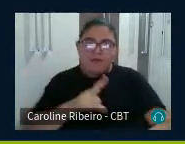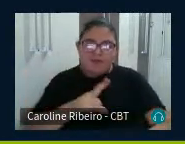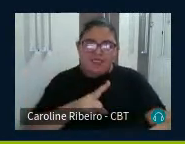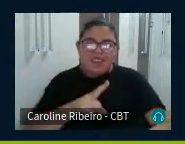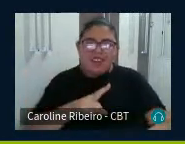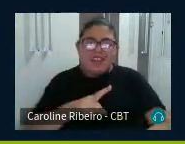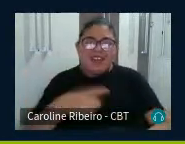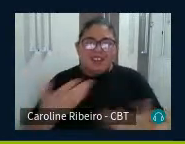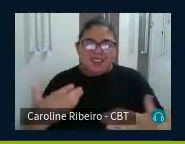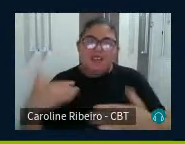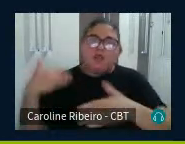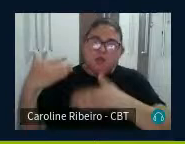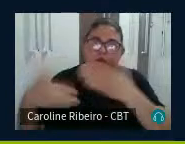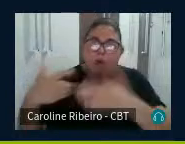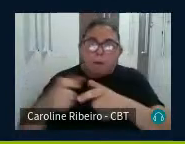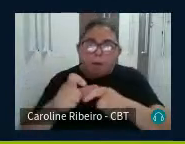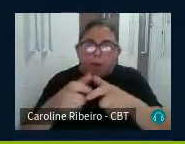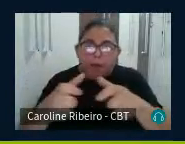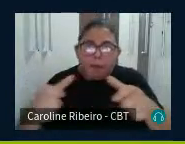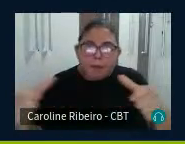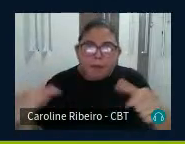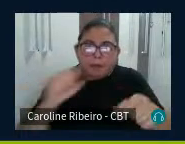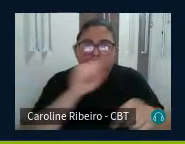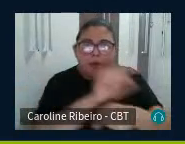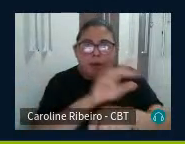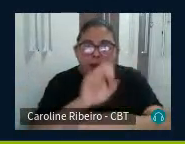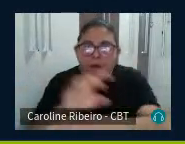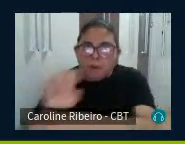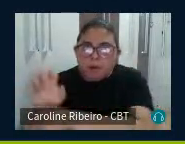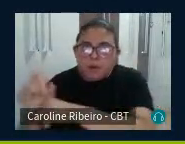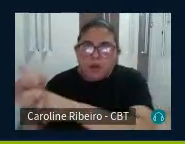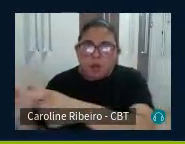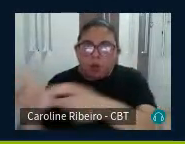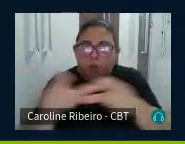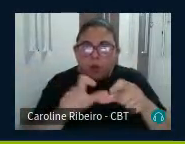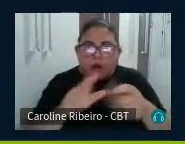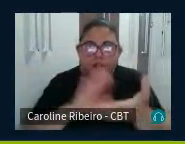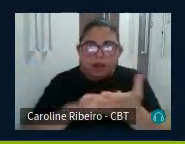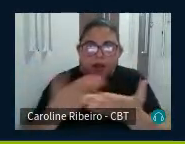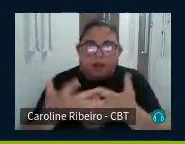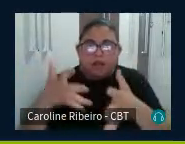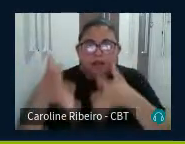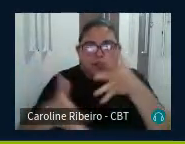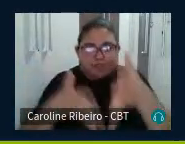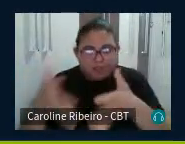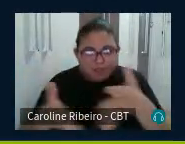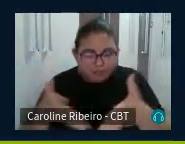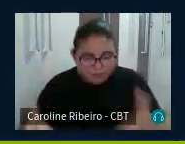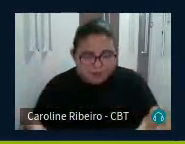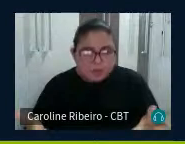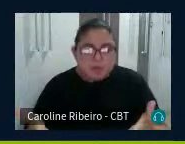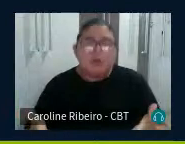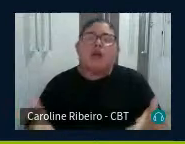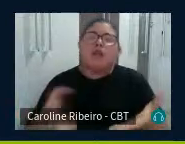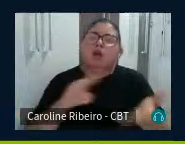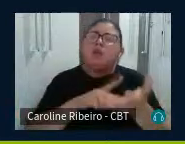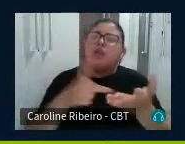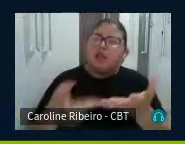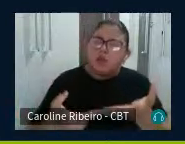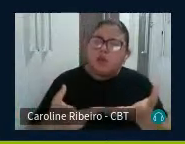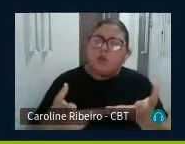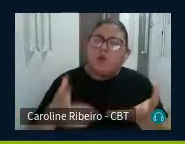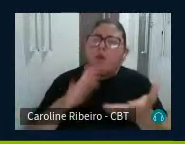atuação desse profissional, né, em diversas esferas. E aí, o tradutor e intérprete de Libras em sala de aula,